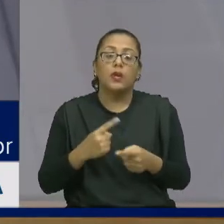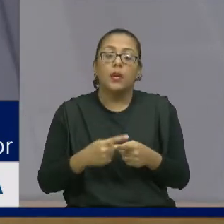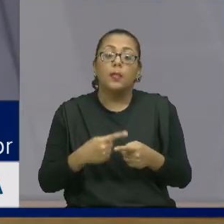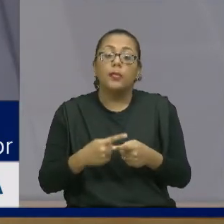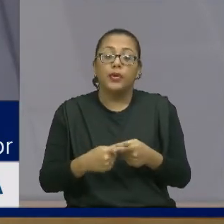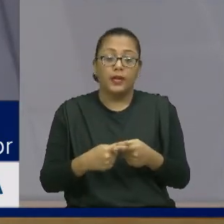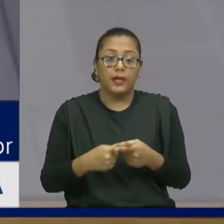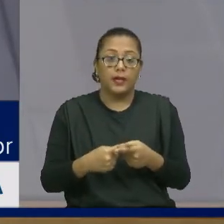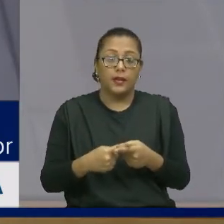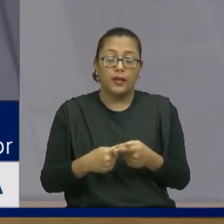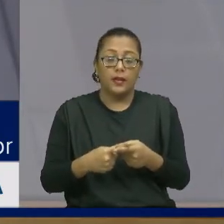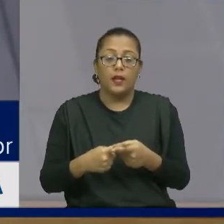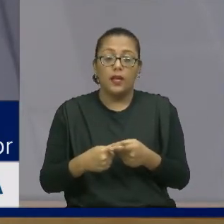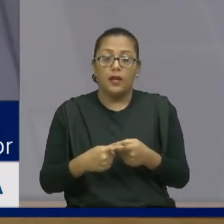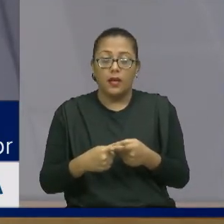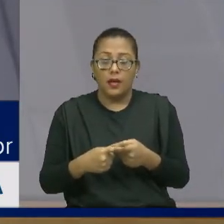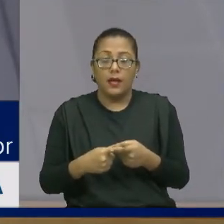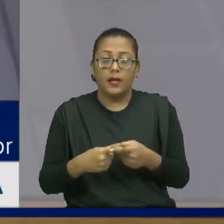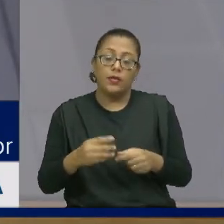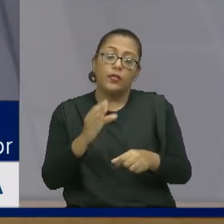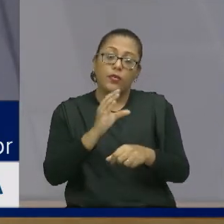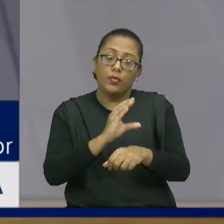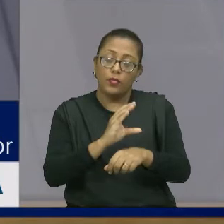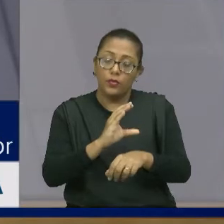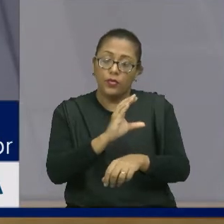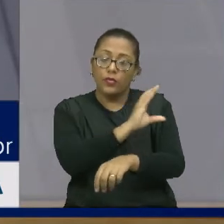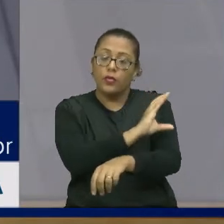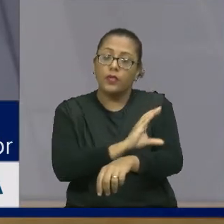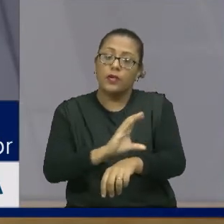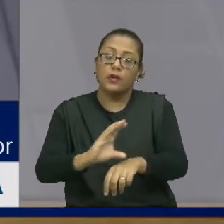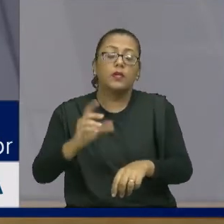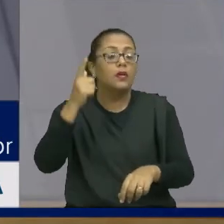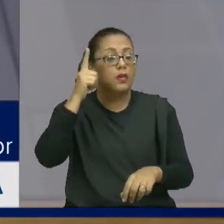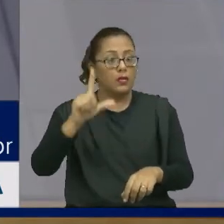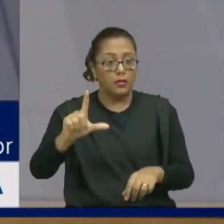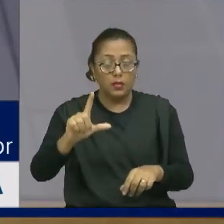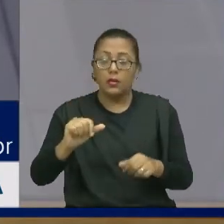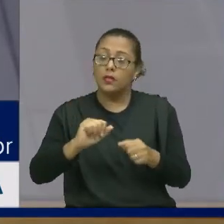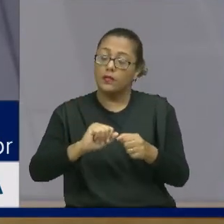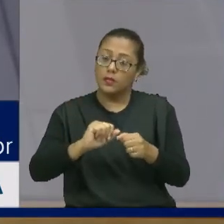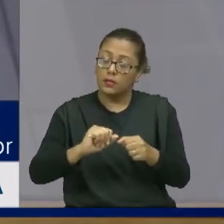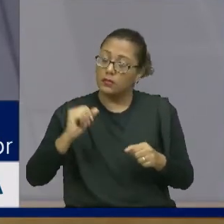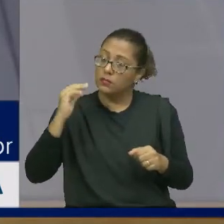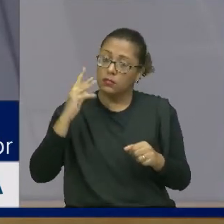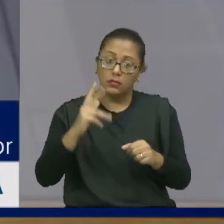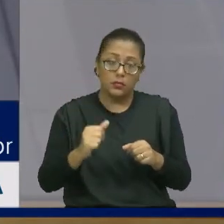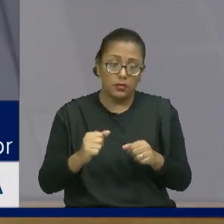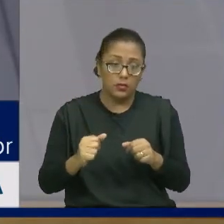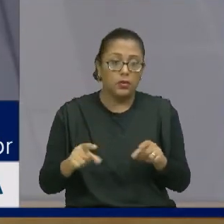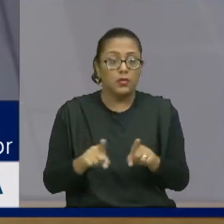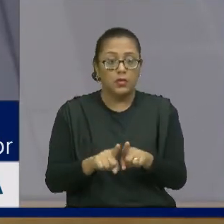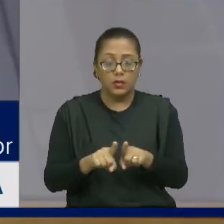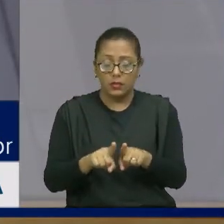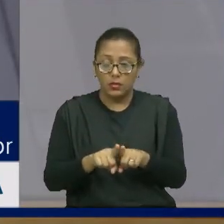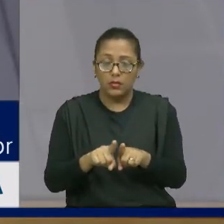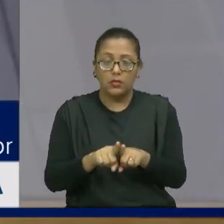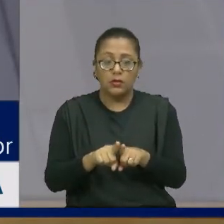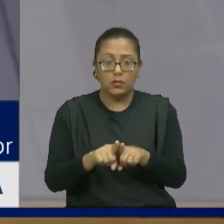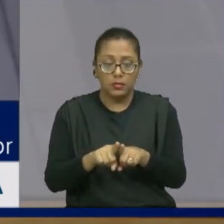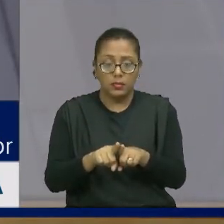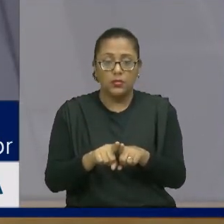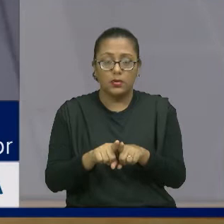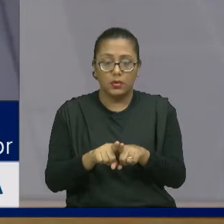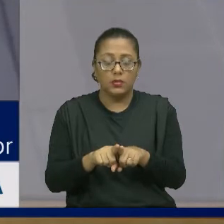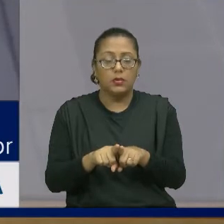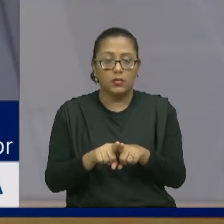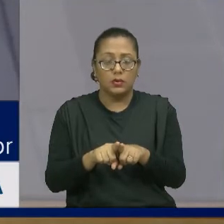conselheiros acabam decidindo processos que não são da área ou ramo que lhe possui